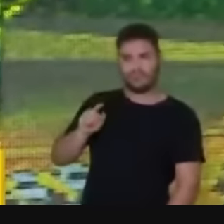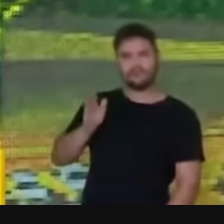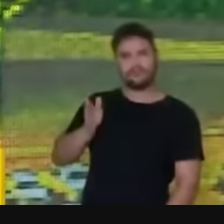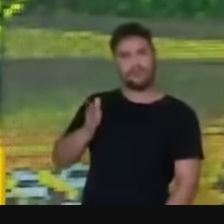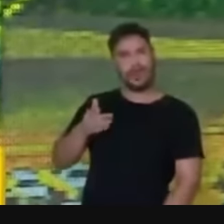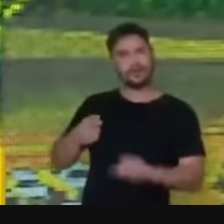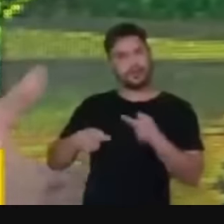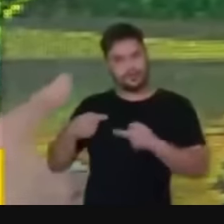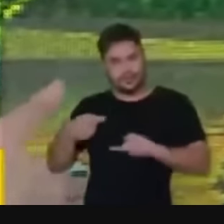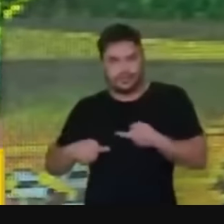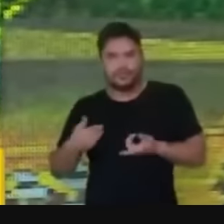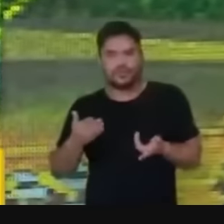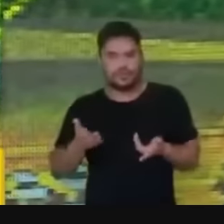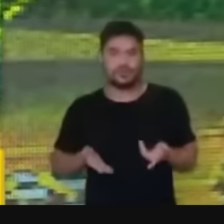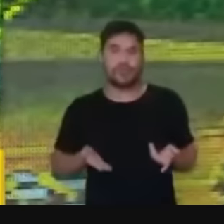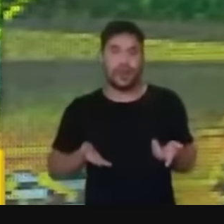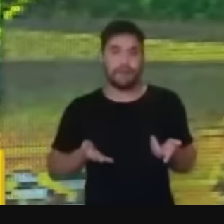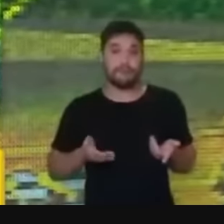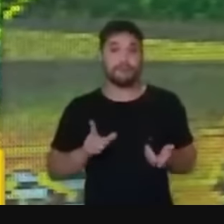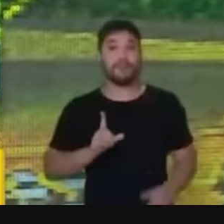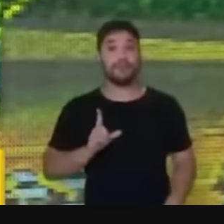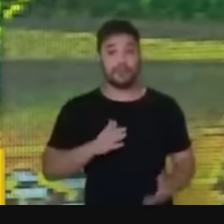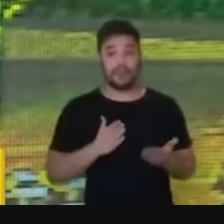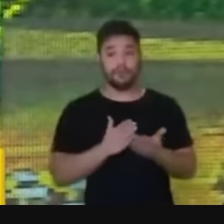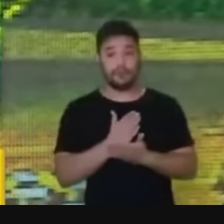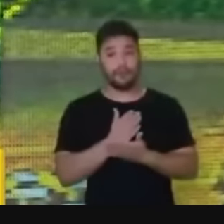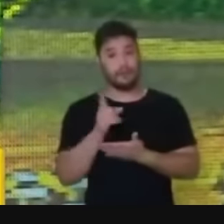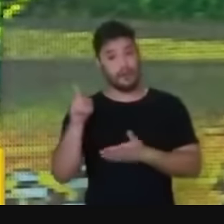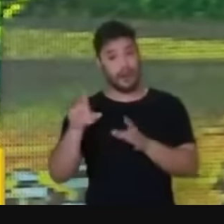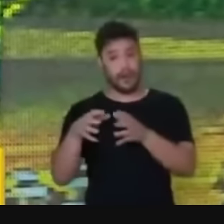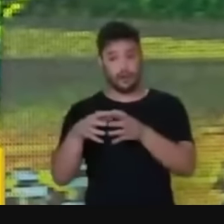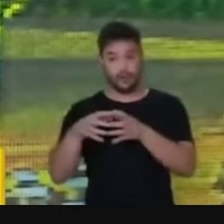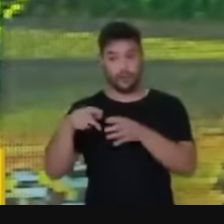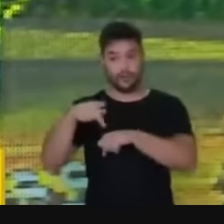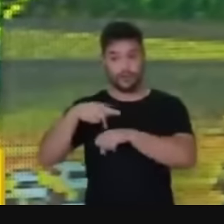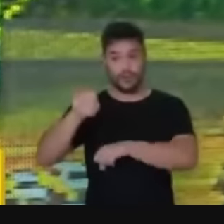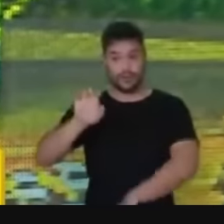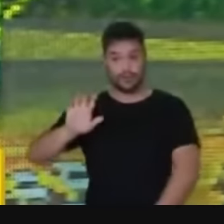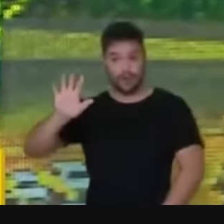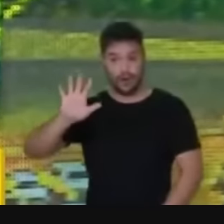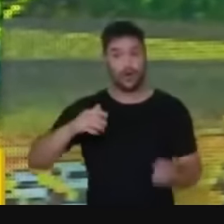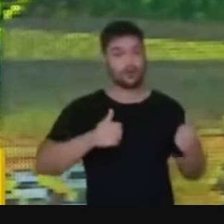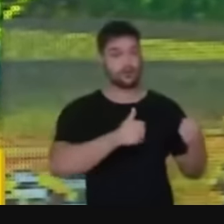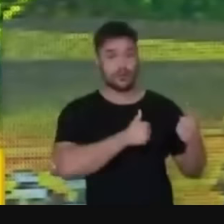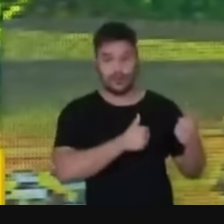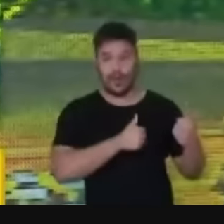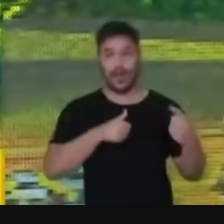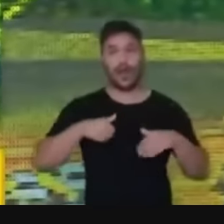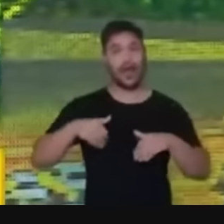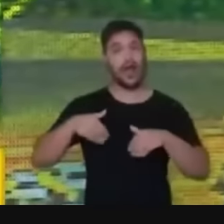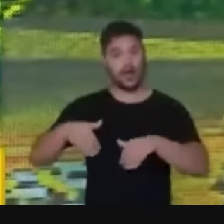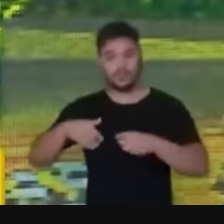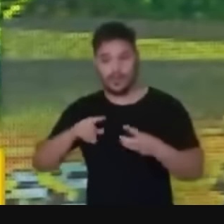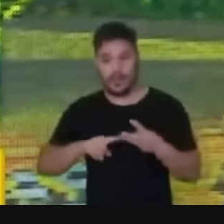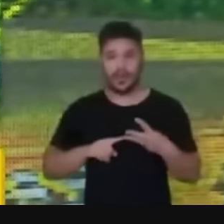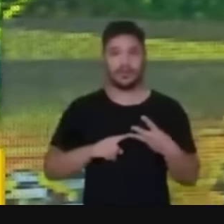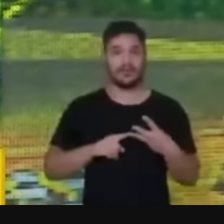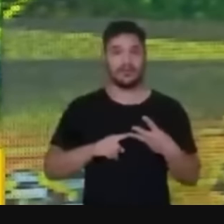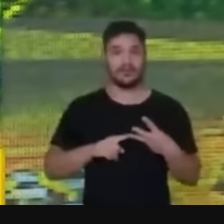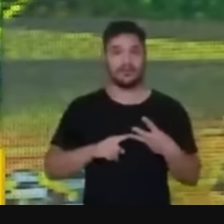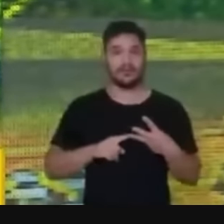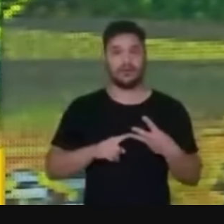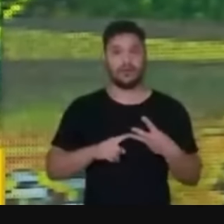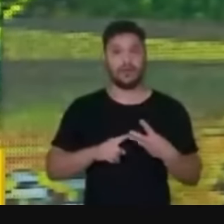democrático, e como recentemente aprovado na União Europeia, no Canadá, na Austrália. As